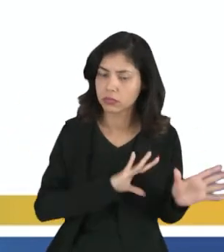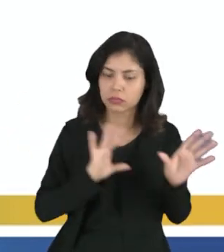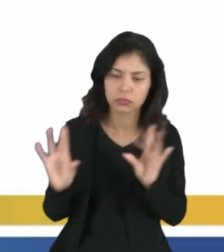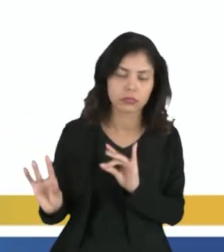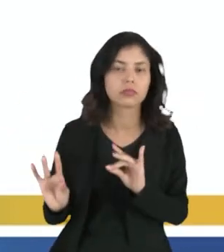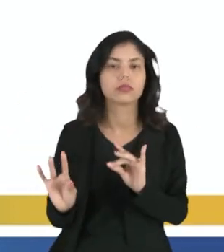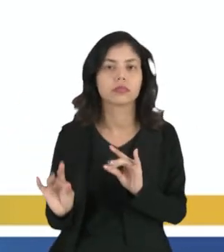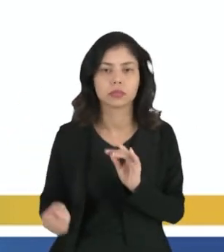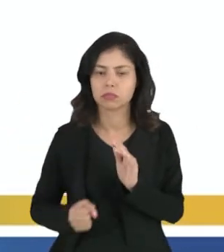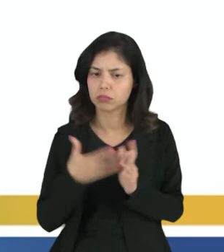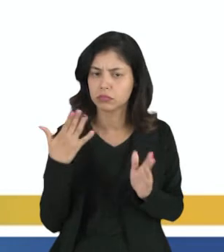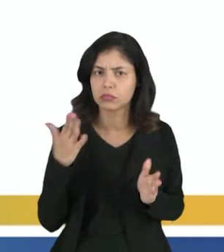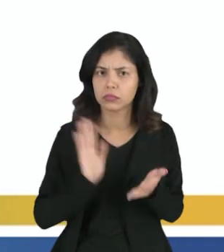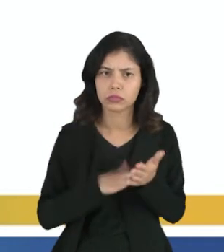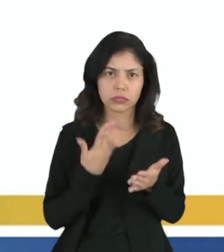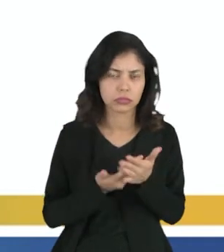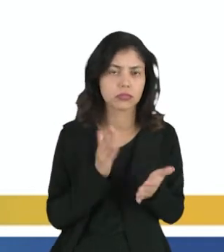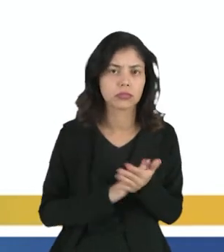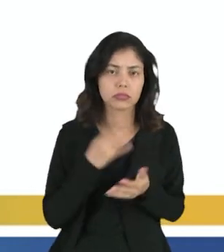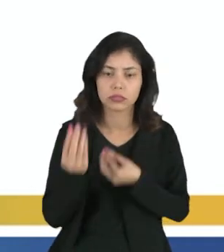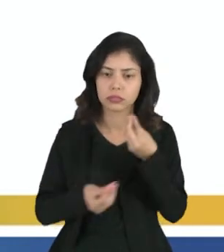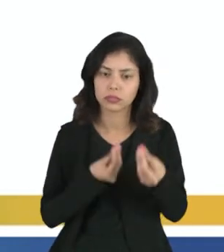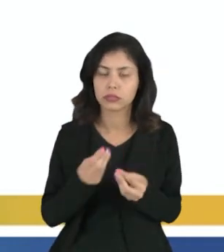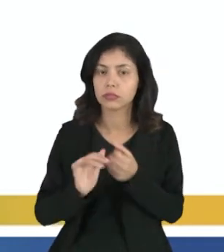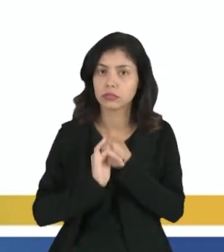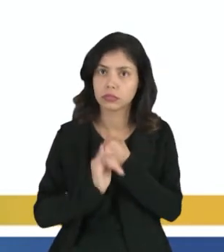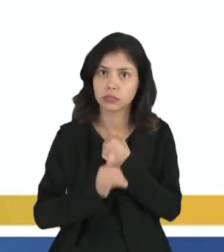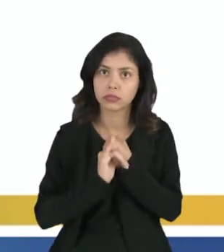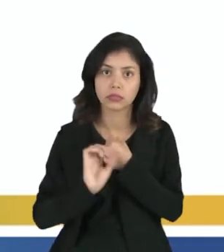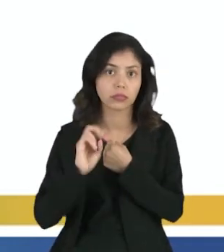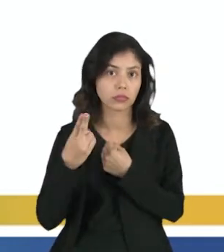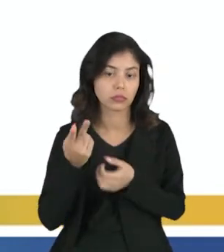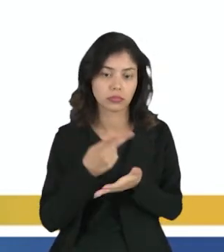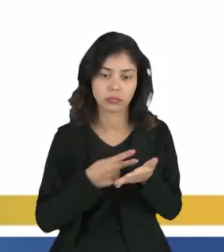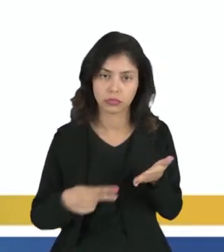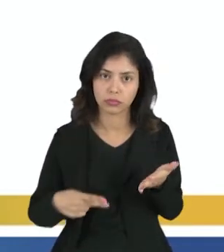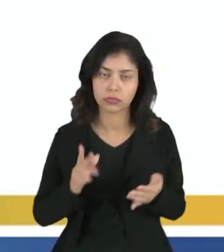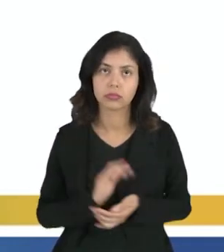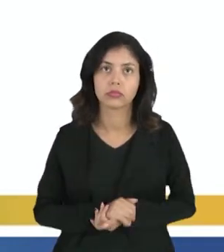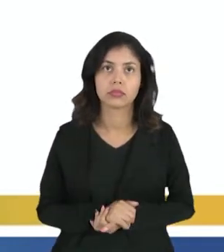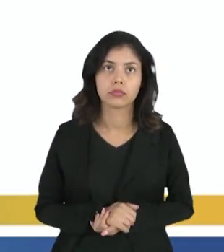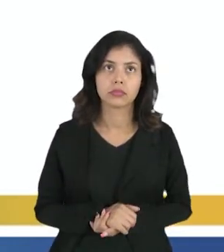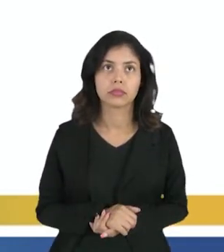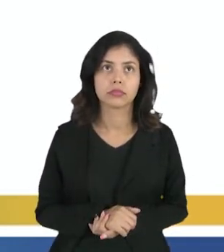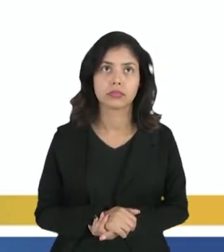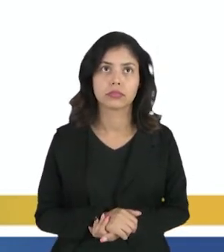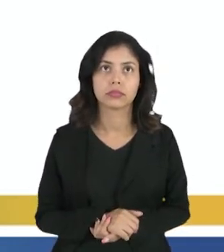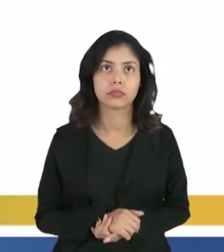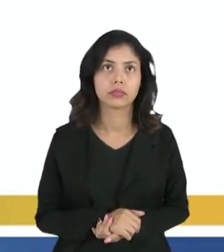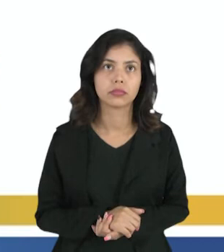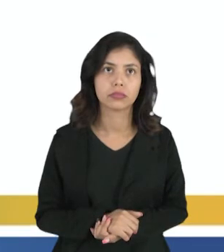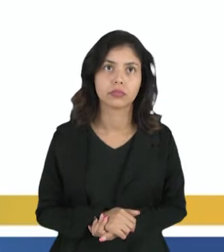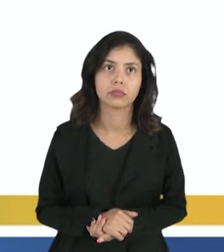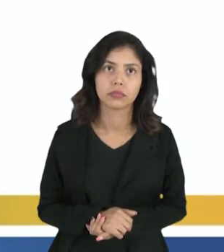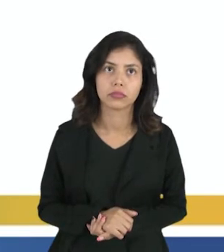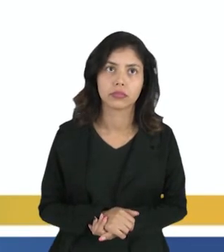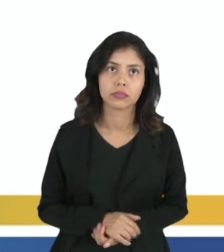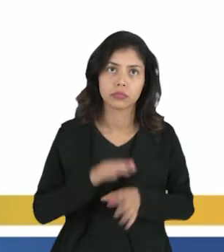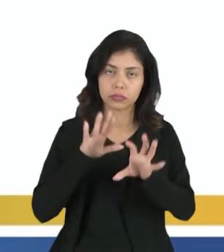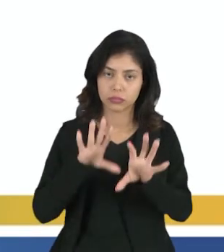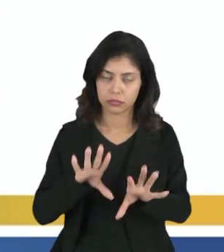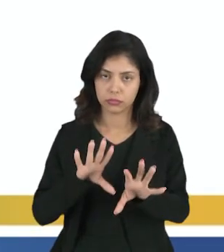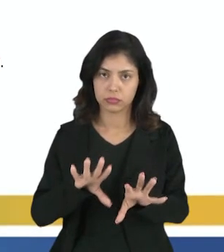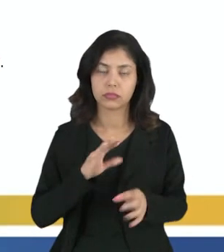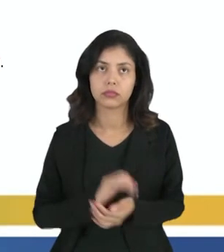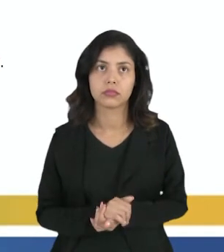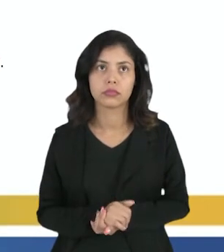trazer múltiplas interpretações como numa crônica ou num poema. Vamos continuar.